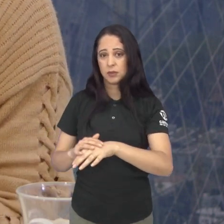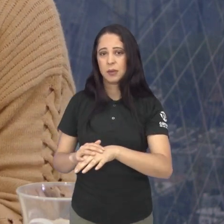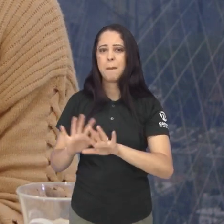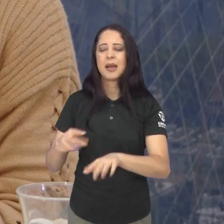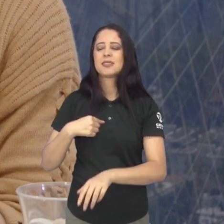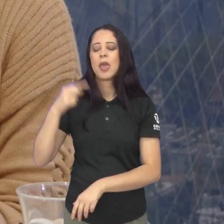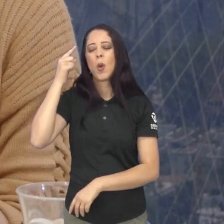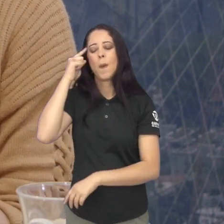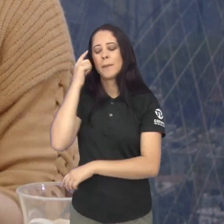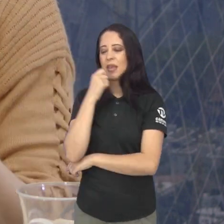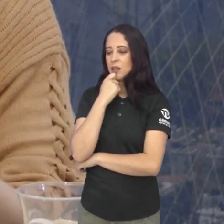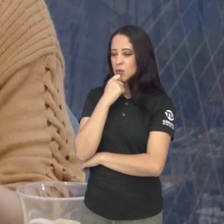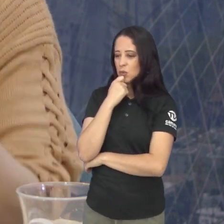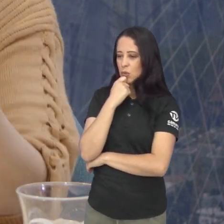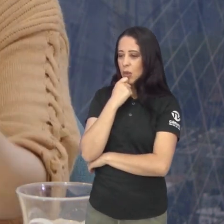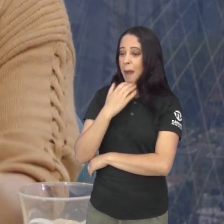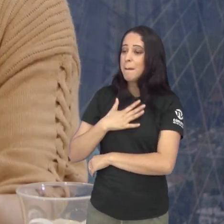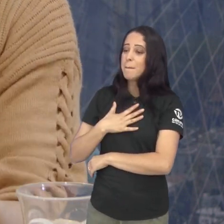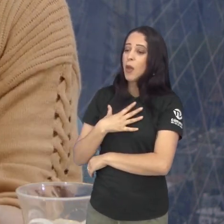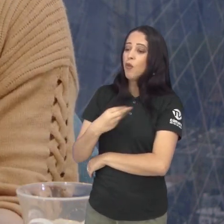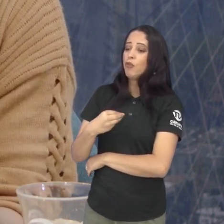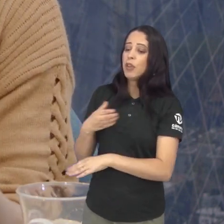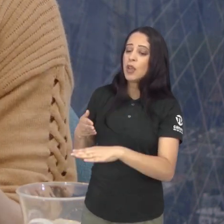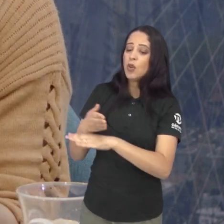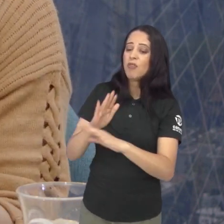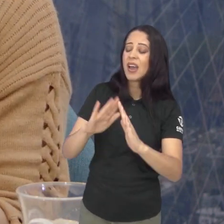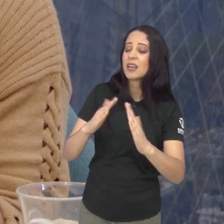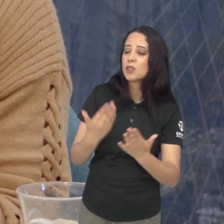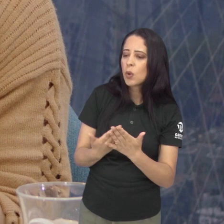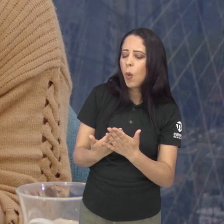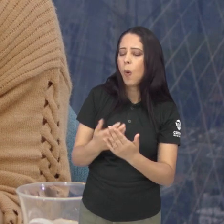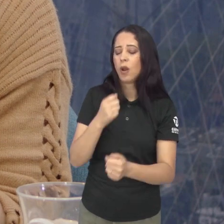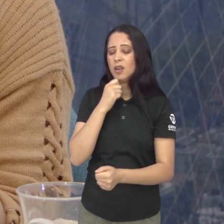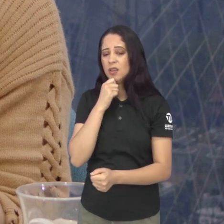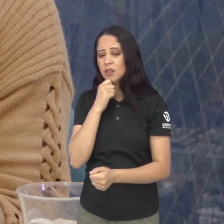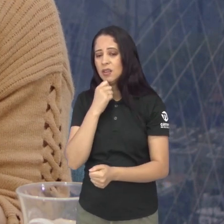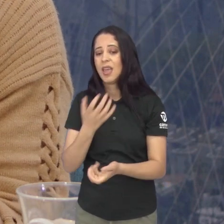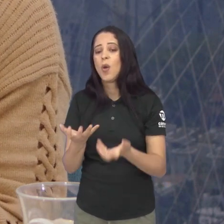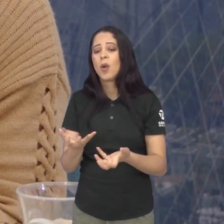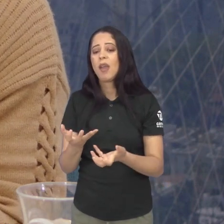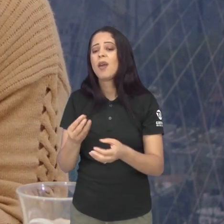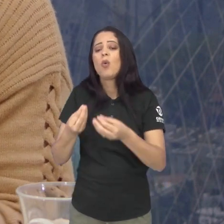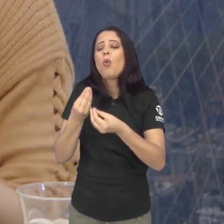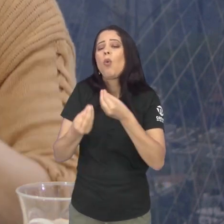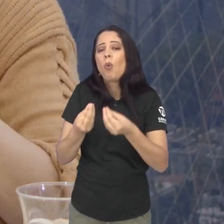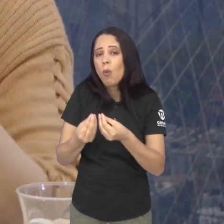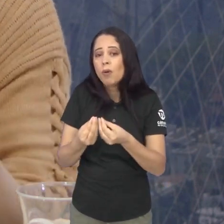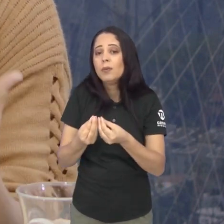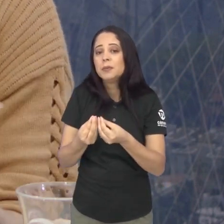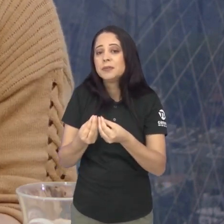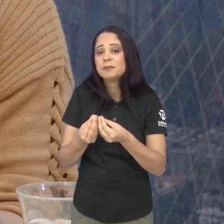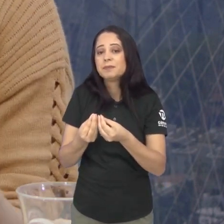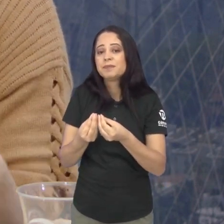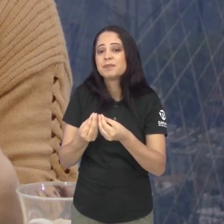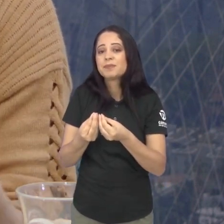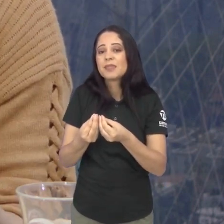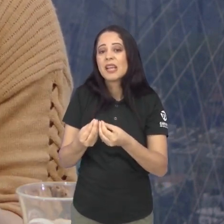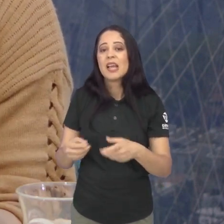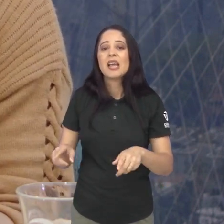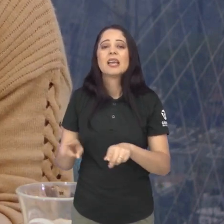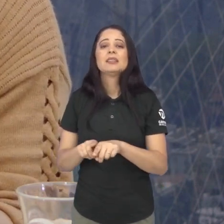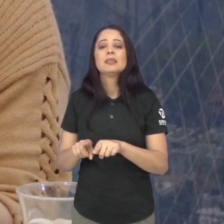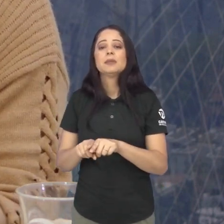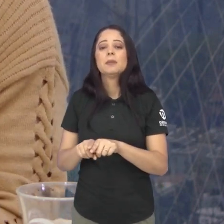esse meu filho na escola? O que eu quero para o meu filho, para a vida dele? Então, a gente estava até falando aqui, quais que são os